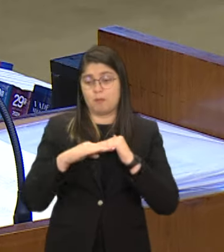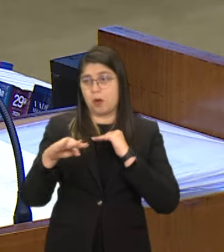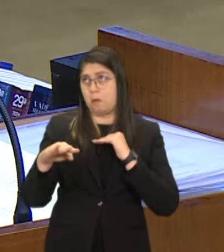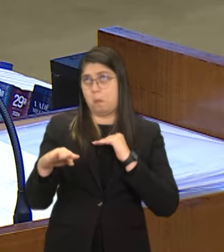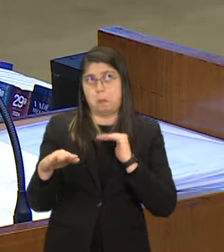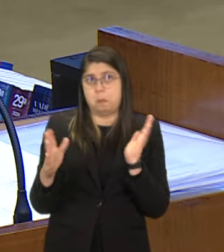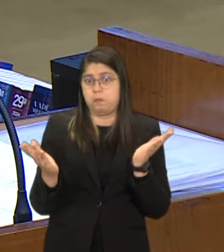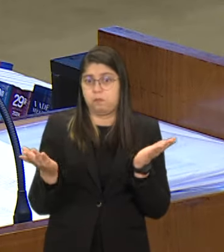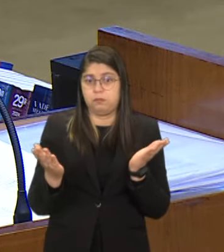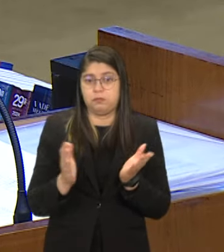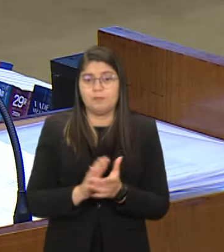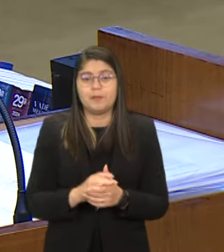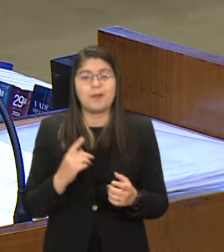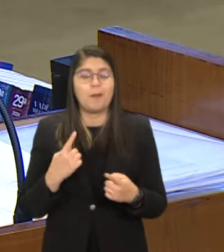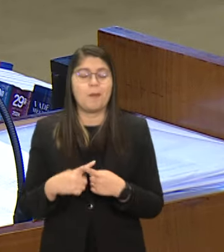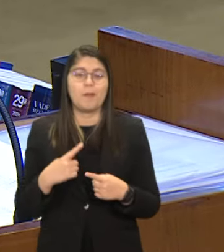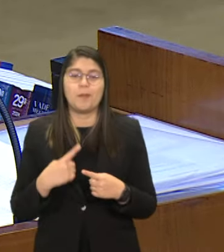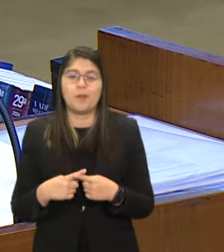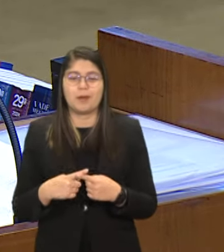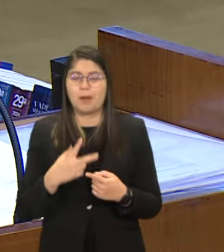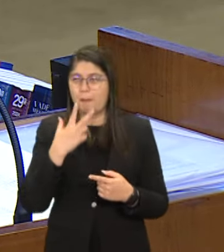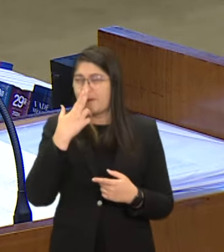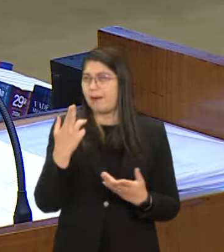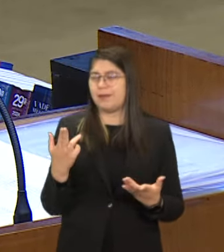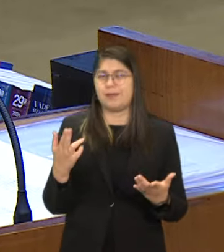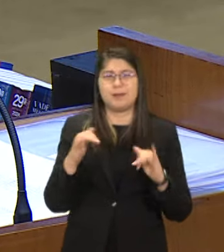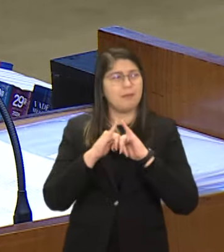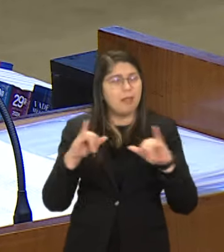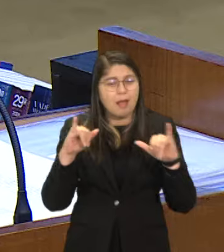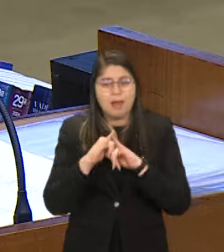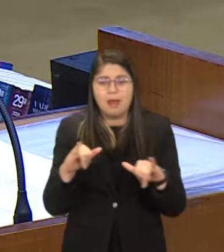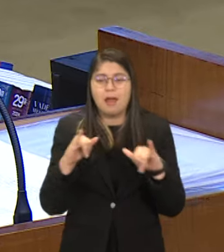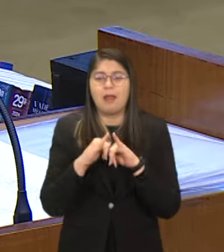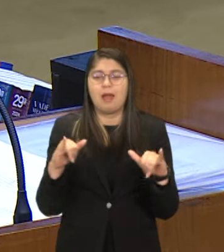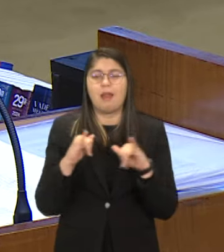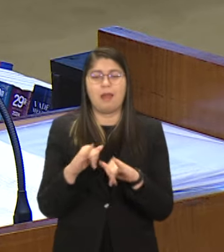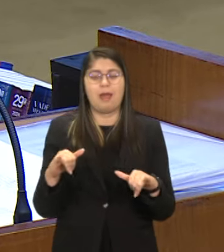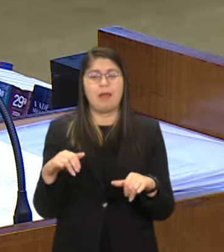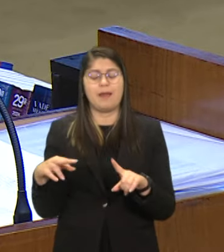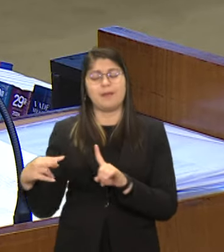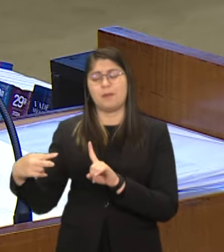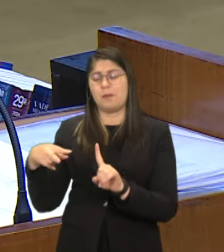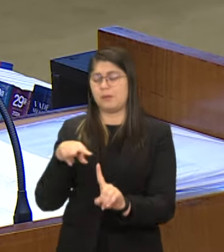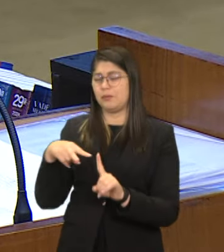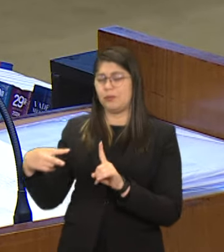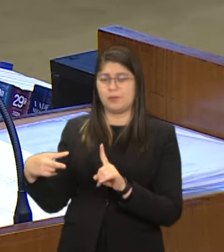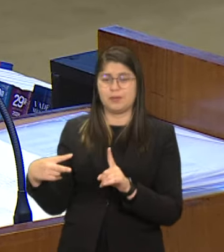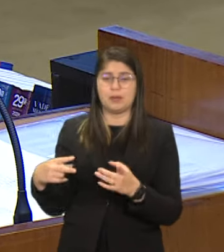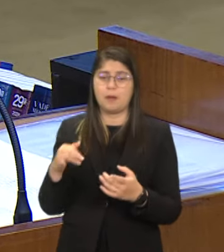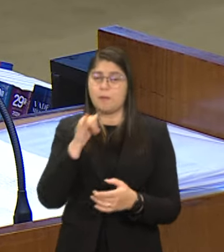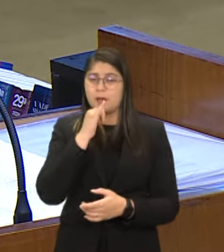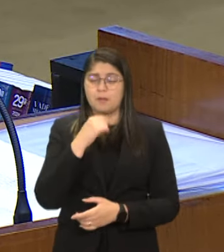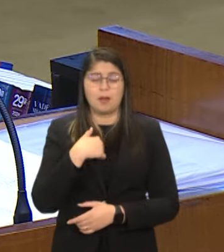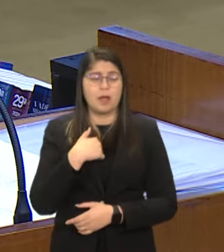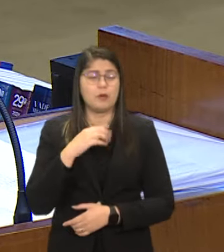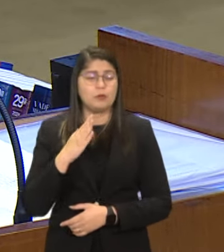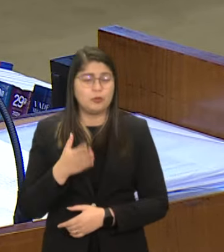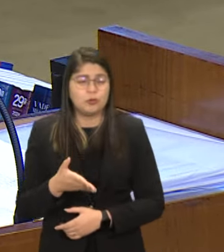imagino. Porque se vulgarizou essa visão, eu mesmo tenho nesses dias